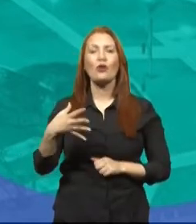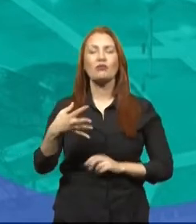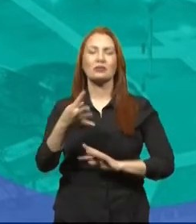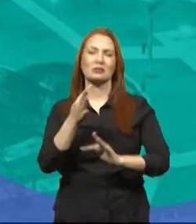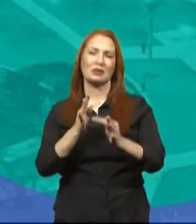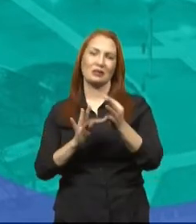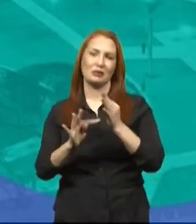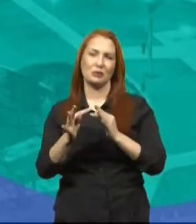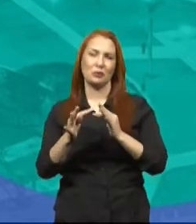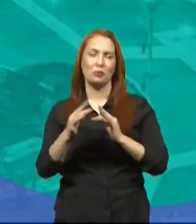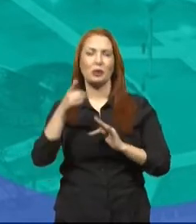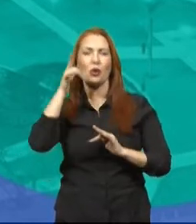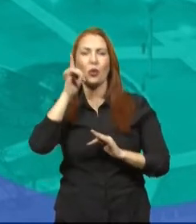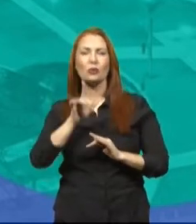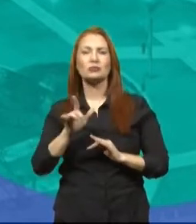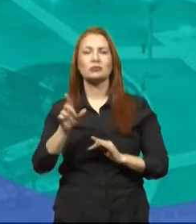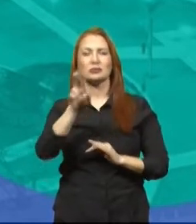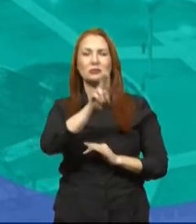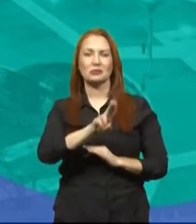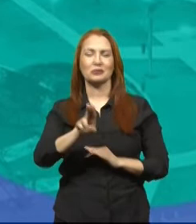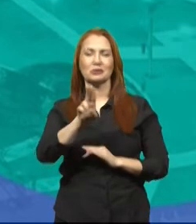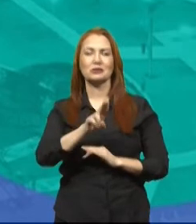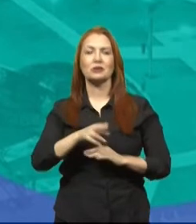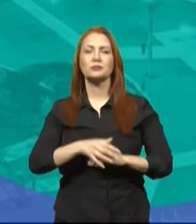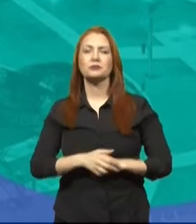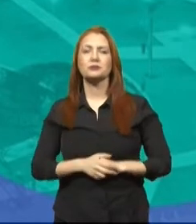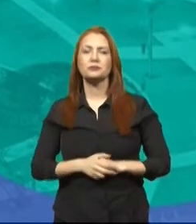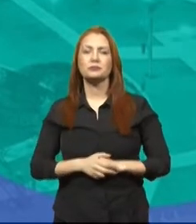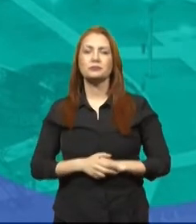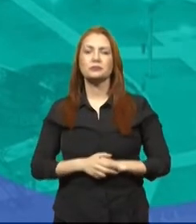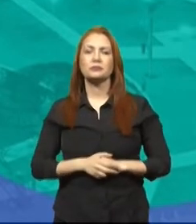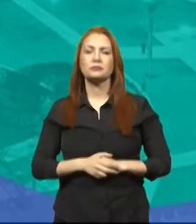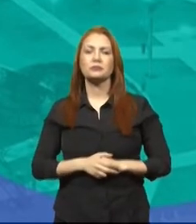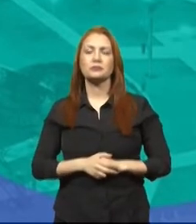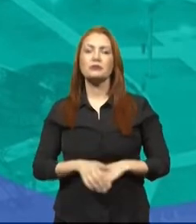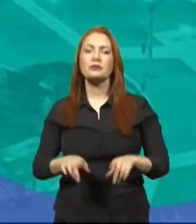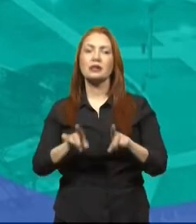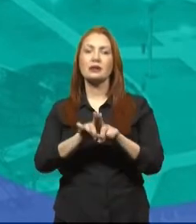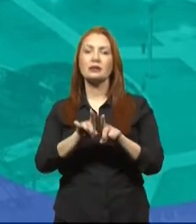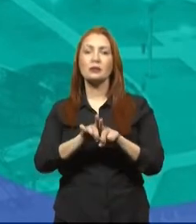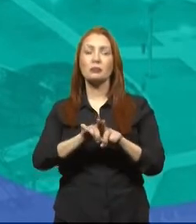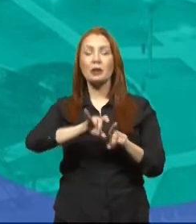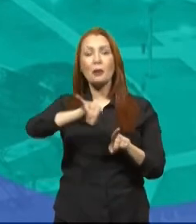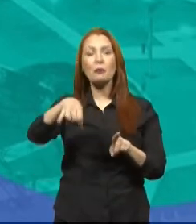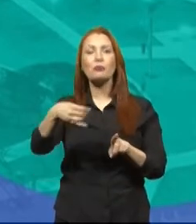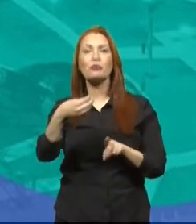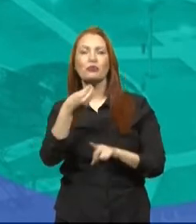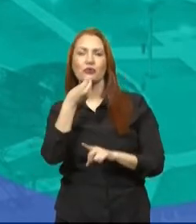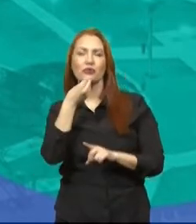podermos utilizá-la e, com isso, fazer um bom proveito dela.